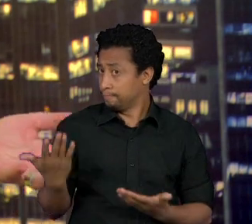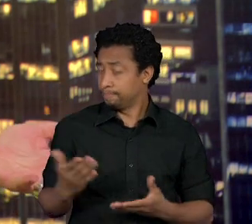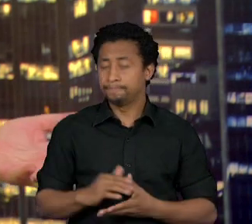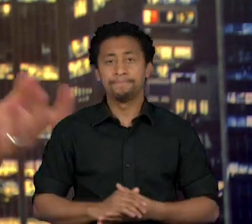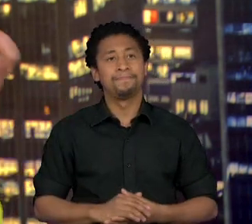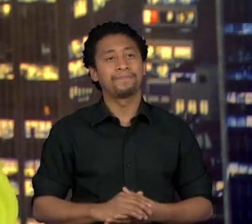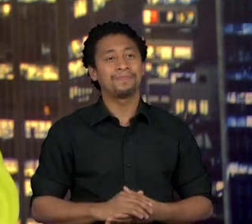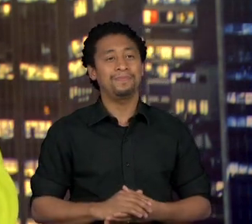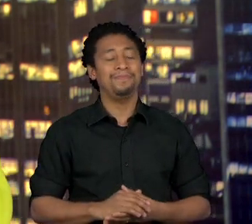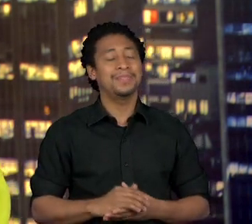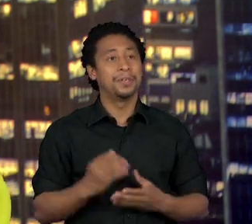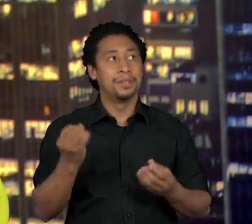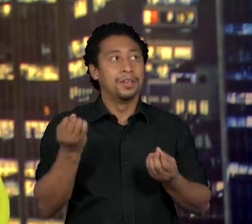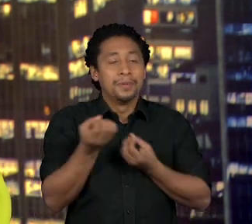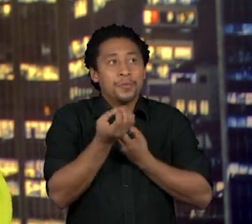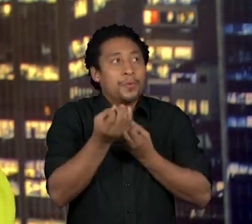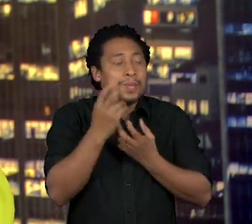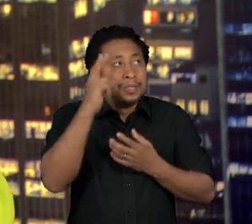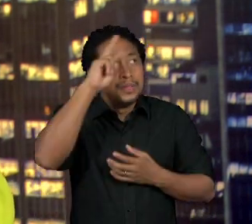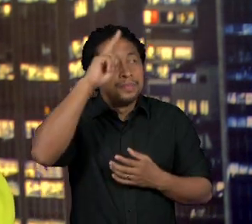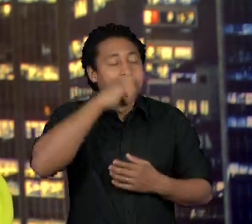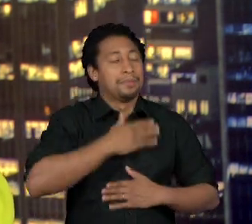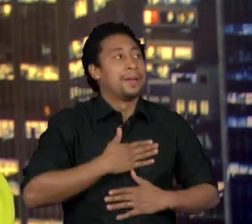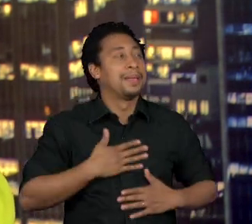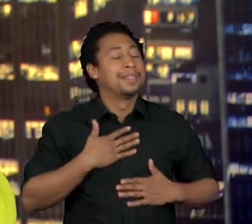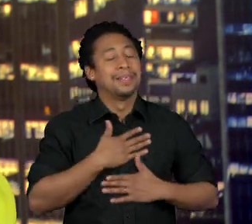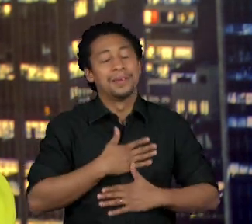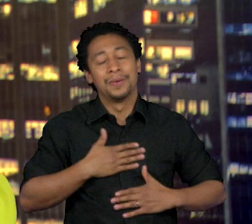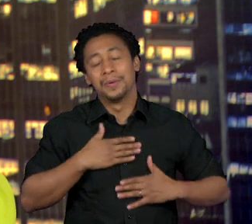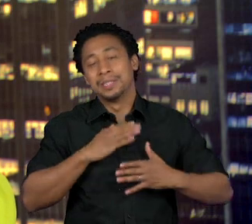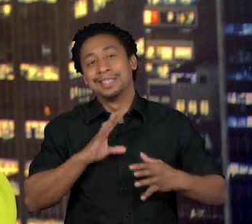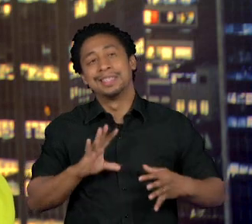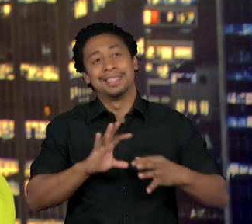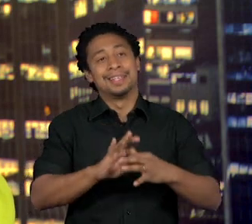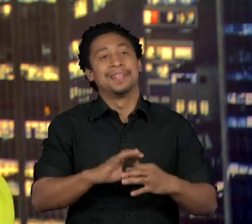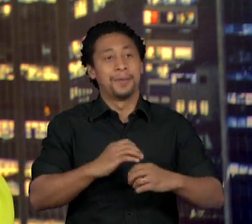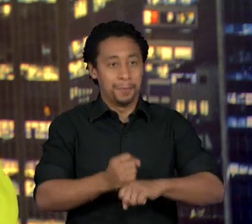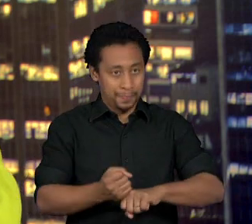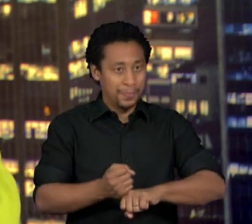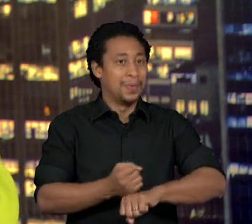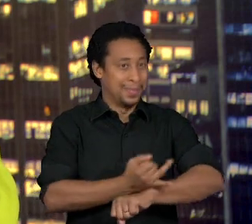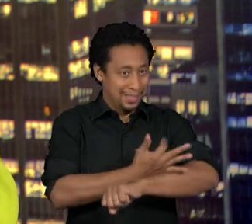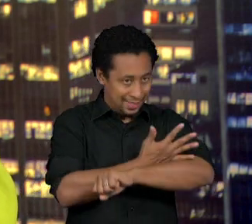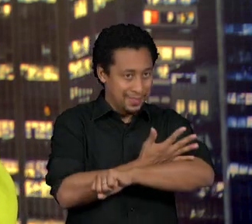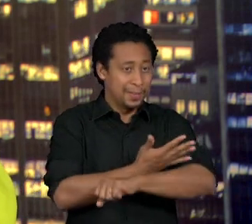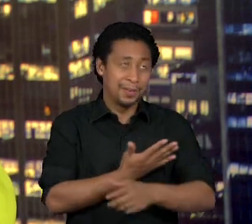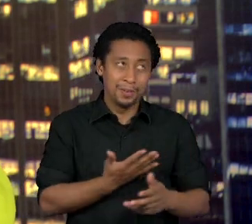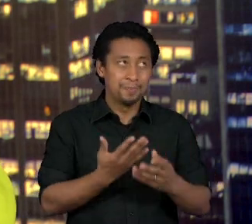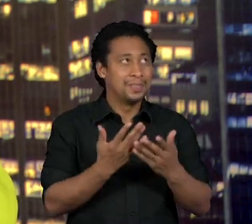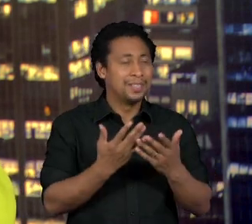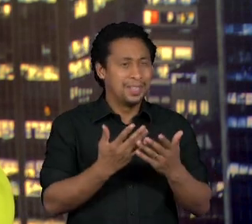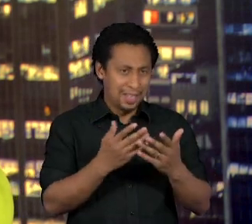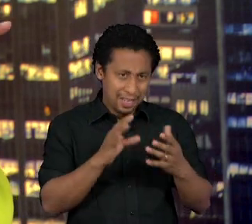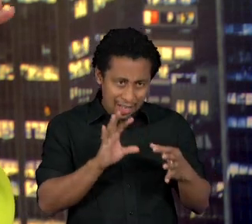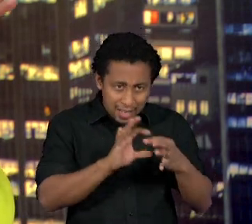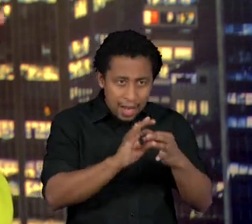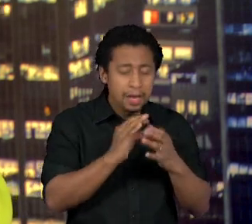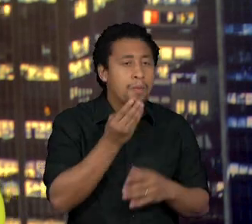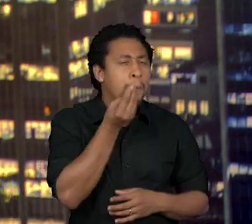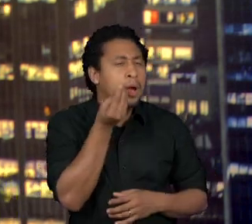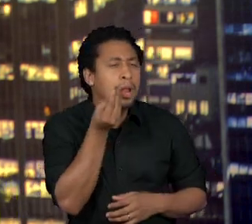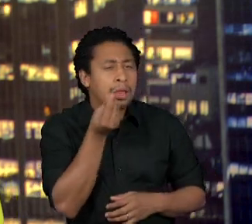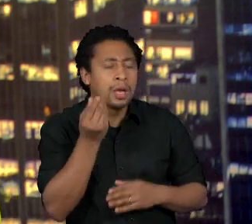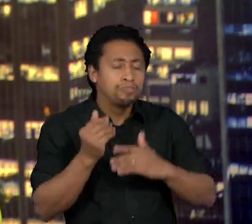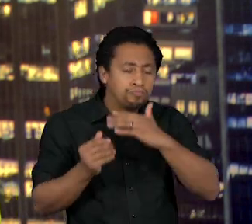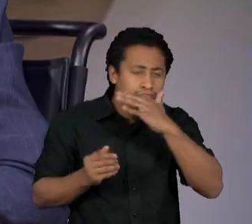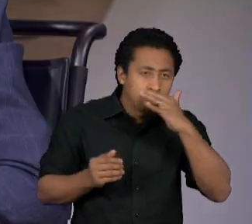Adalberto colocou, que é muito ligada à emoção, que tem também, né, aquela memória que tem a ver com o paladar ou tem a ver com o olfato, é por aí,